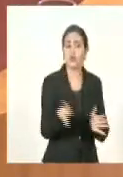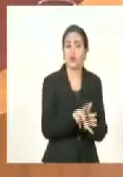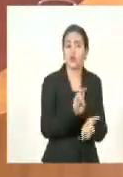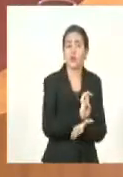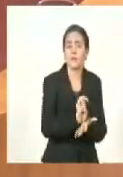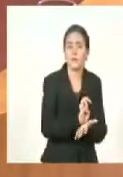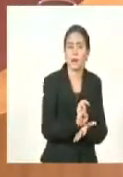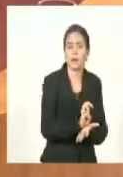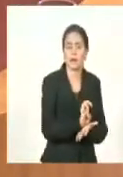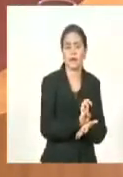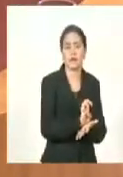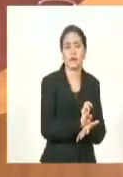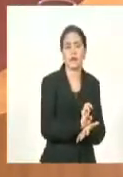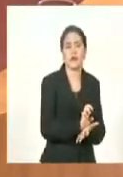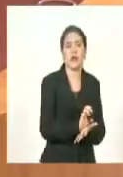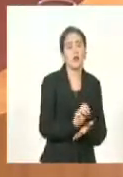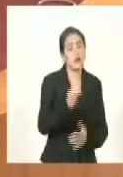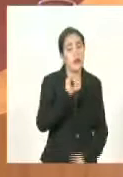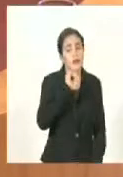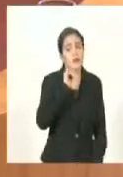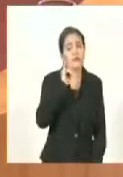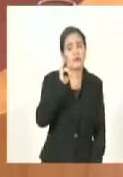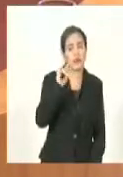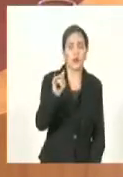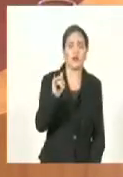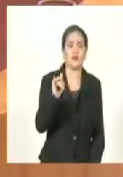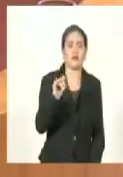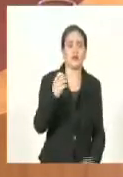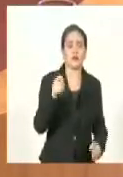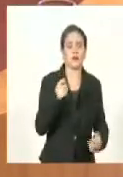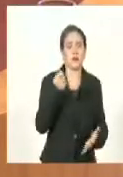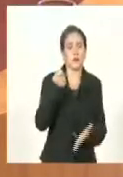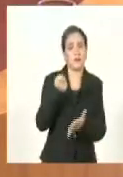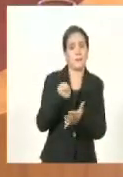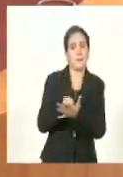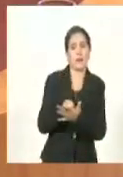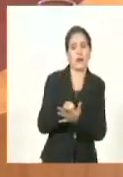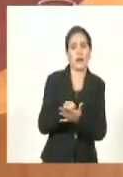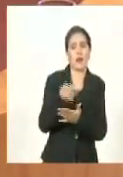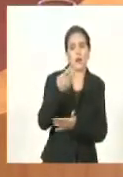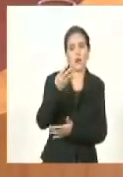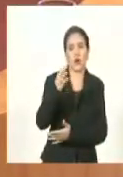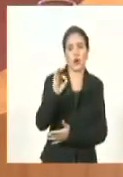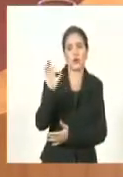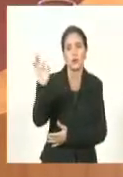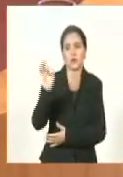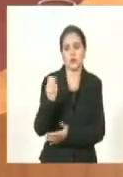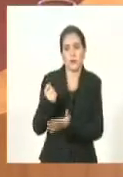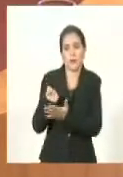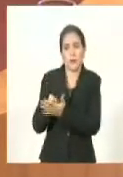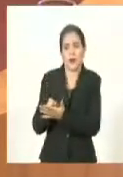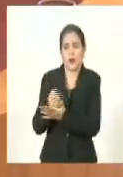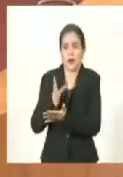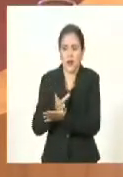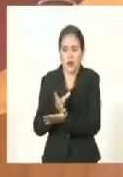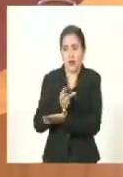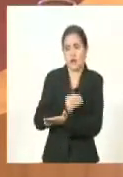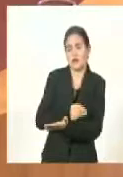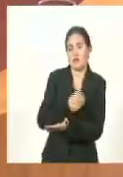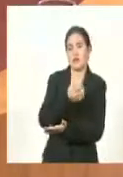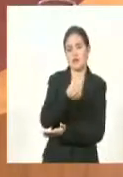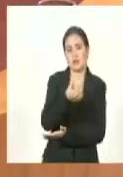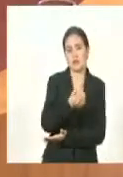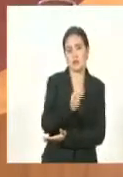40%. Então, eu não acredito que declinar o nome deste empresário, mas cabe à polícia saber